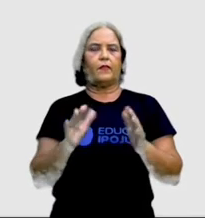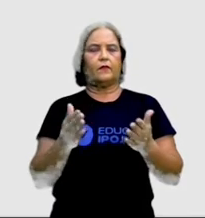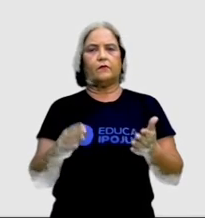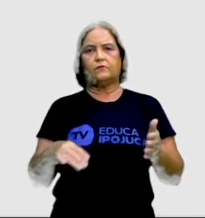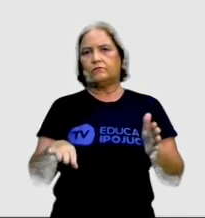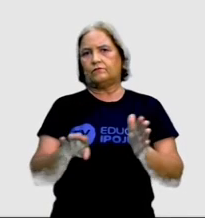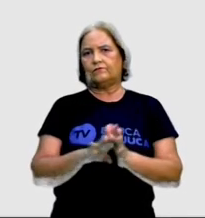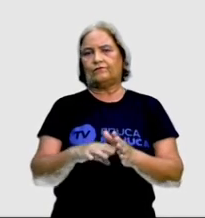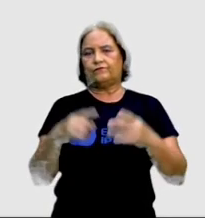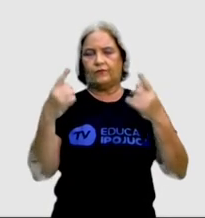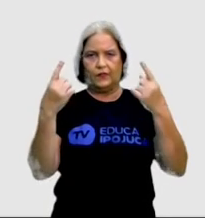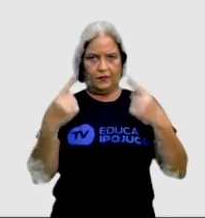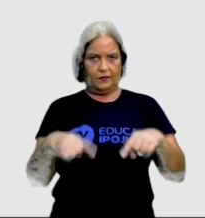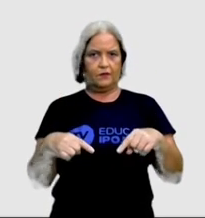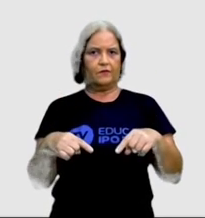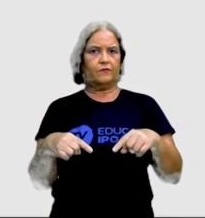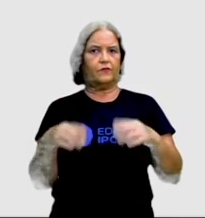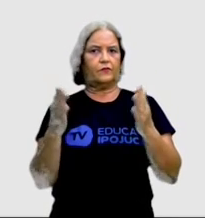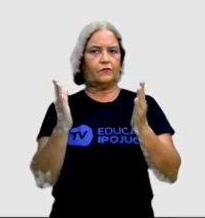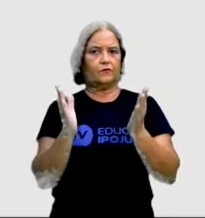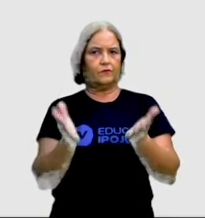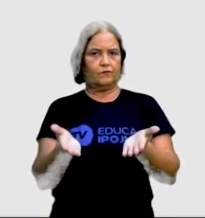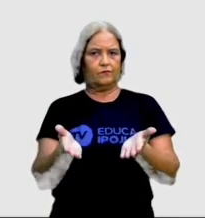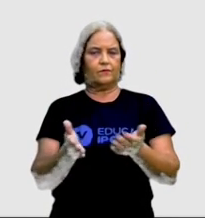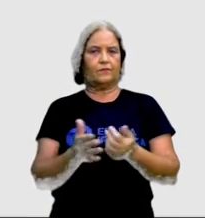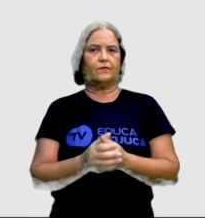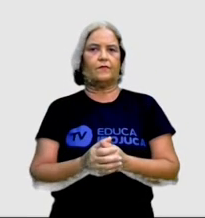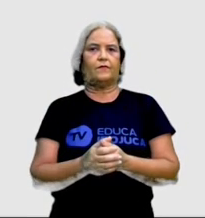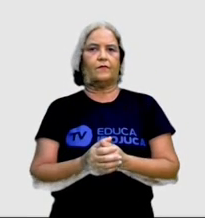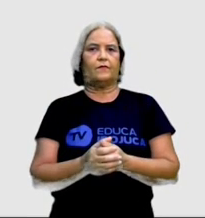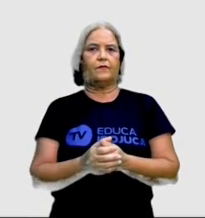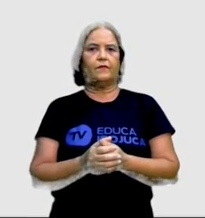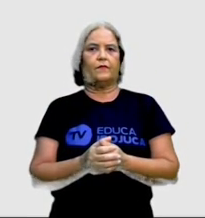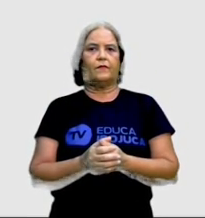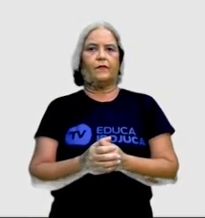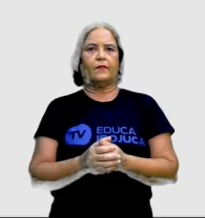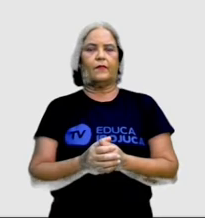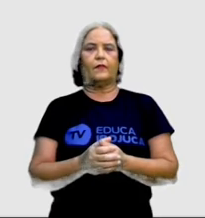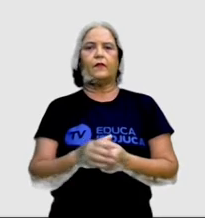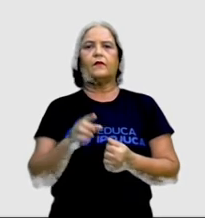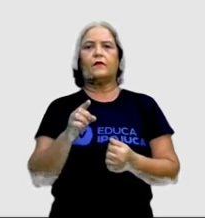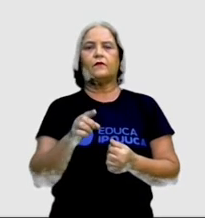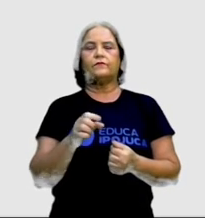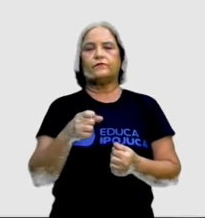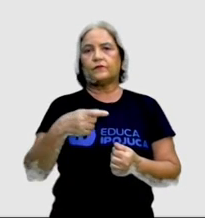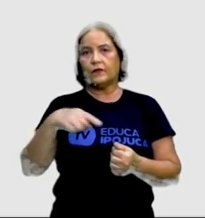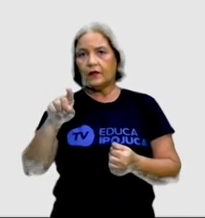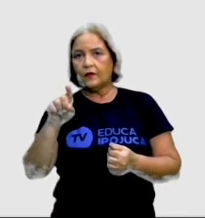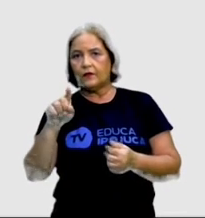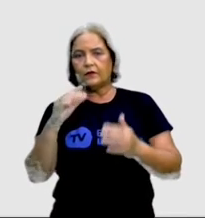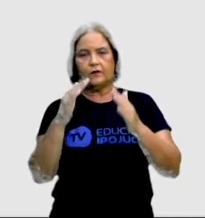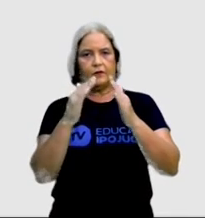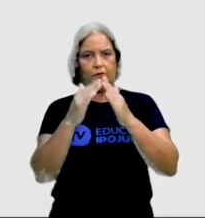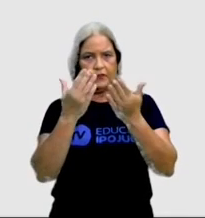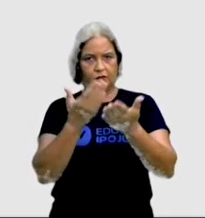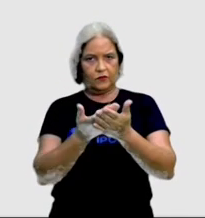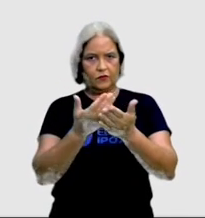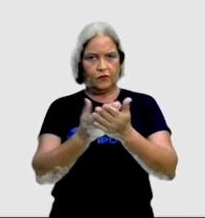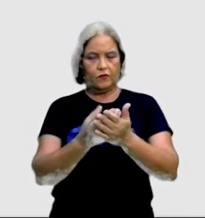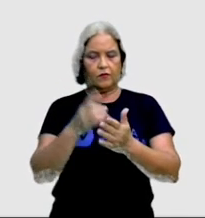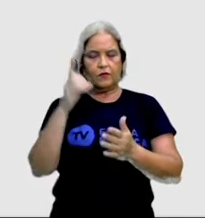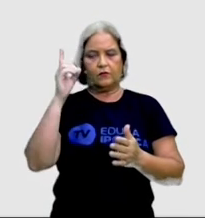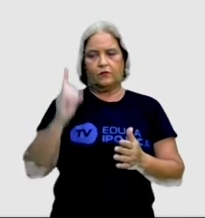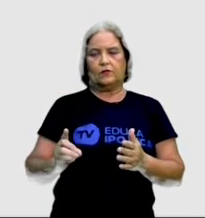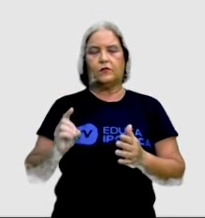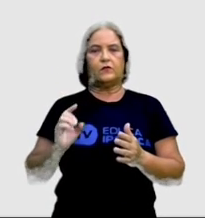Chegamos então ao nosso desafio de hoje. Bom, e a escola é um direito de todos,